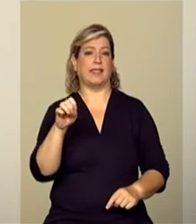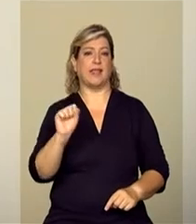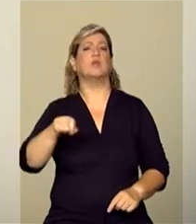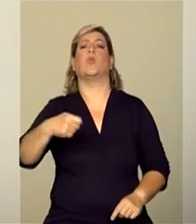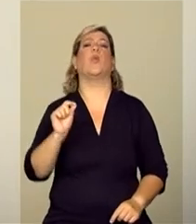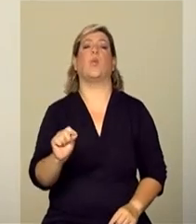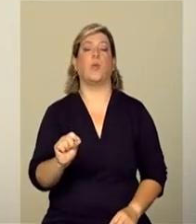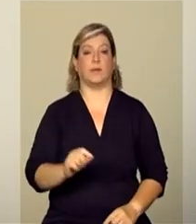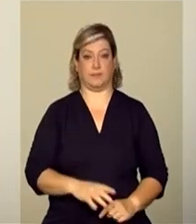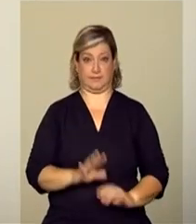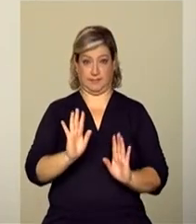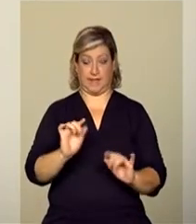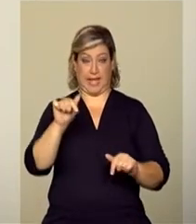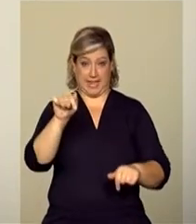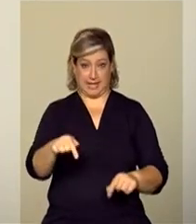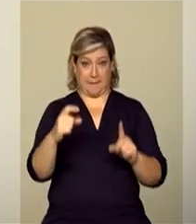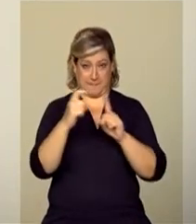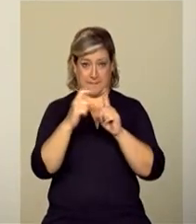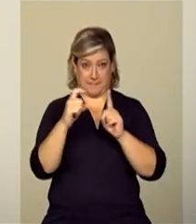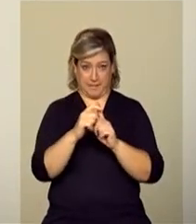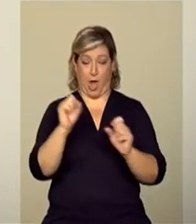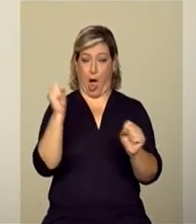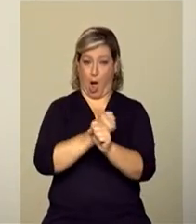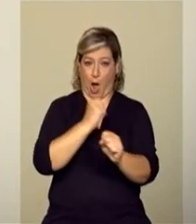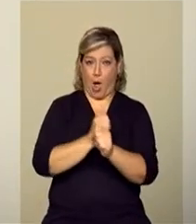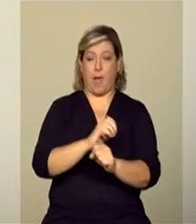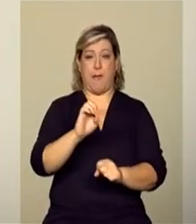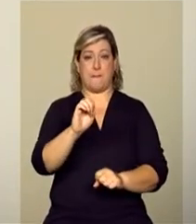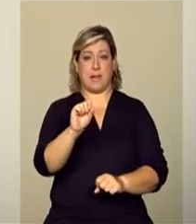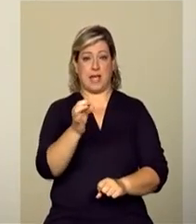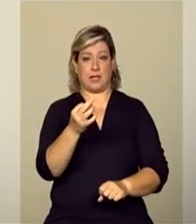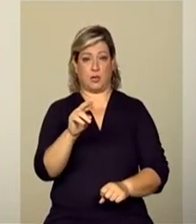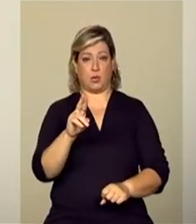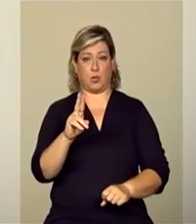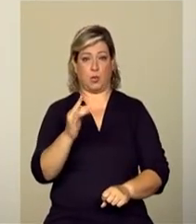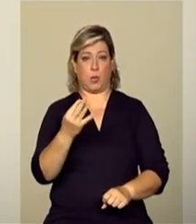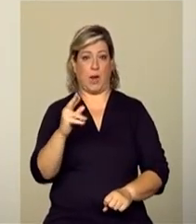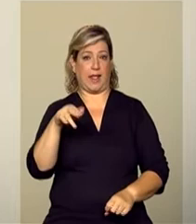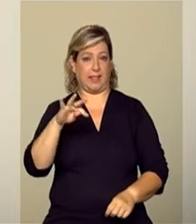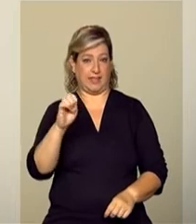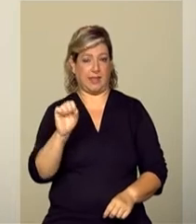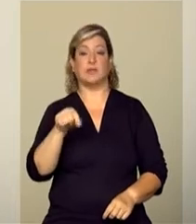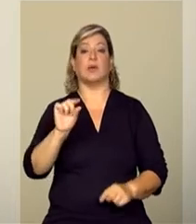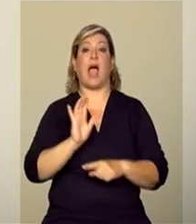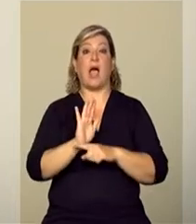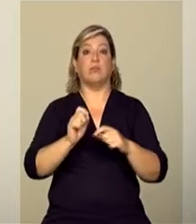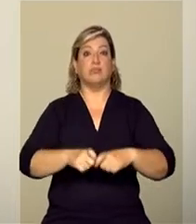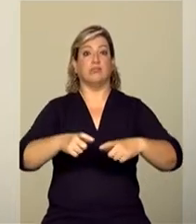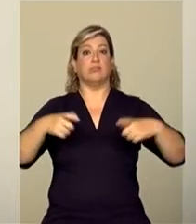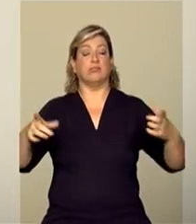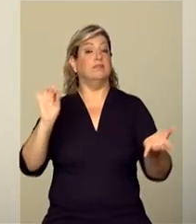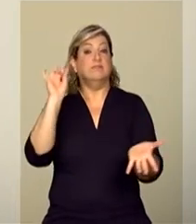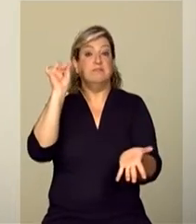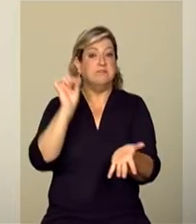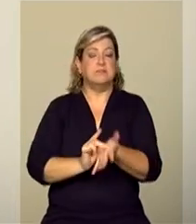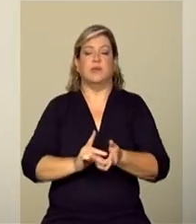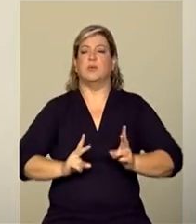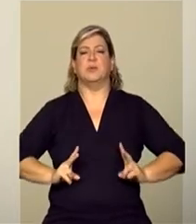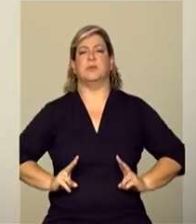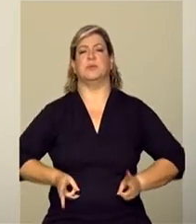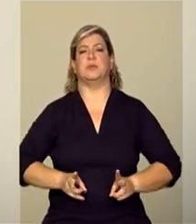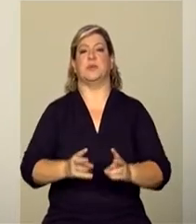Olha a gente chama de estruturantes aquelas que aumentam de forma definitiva